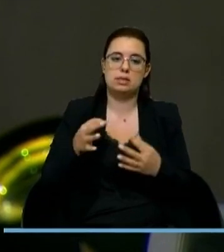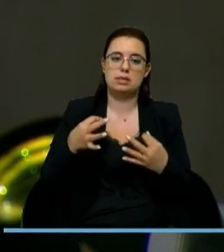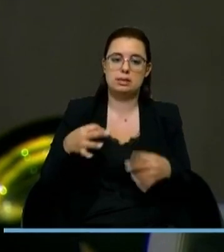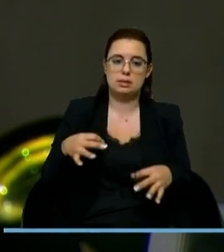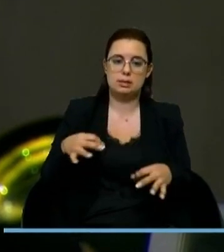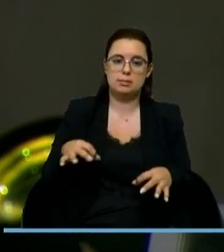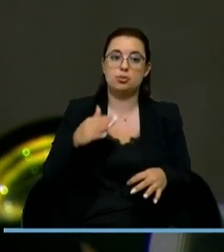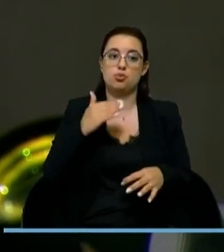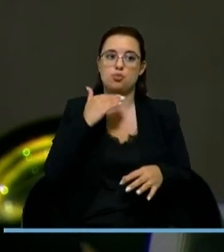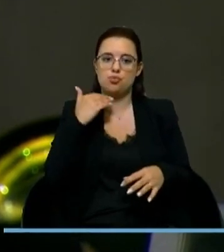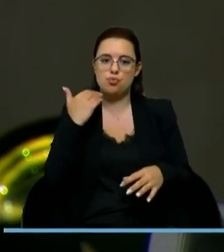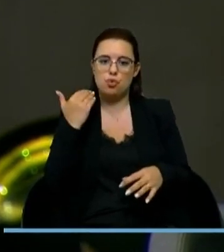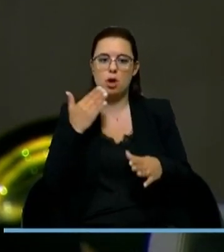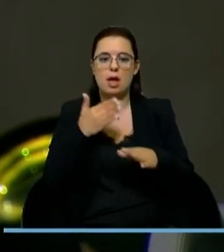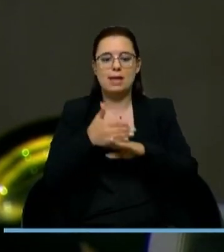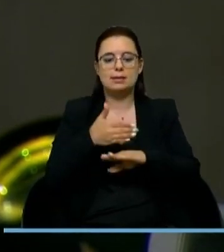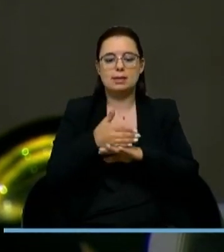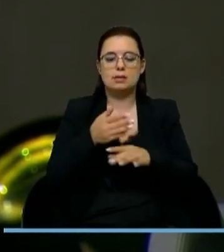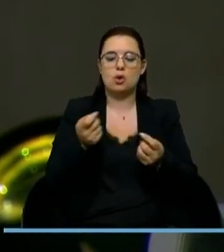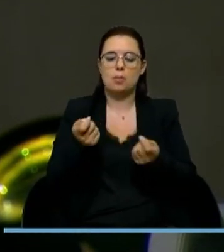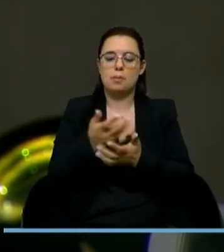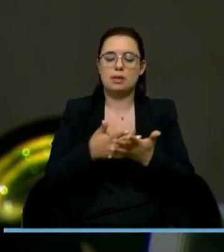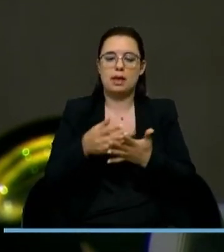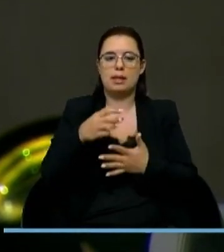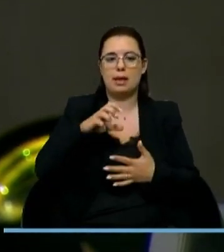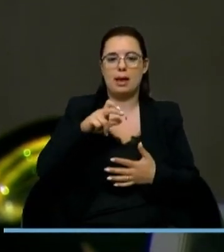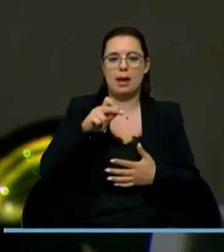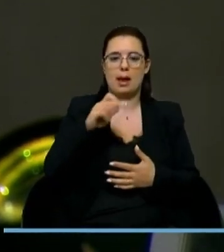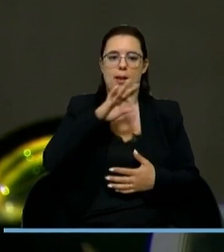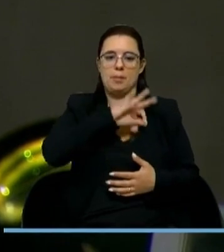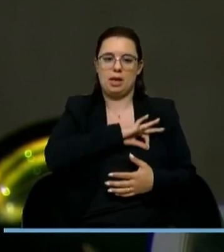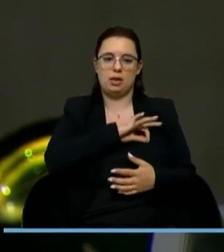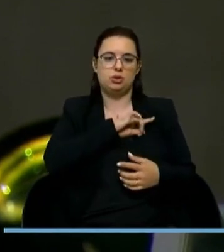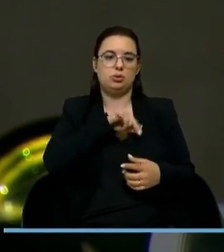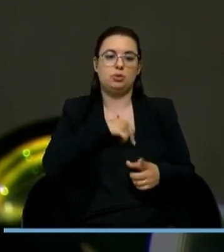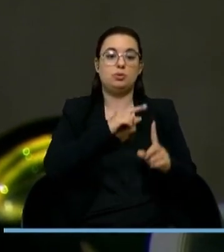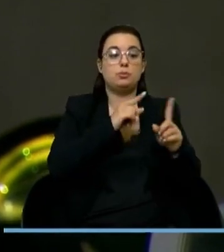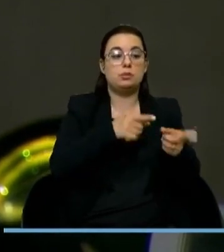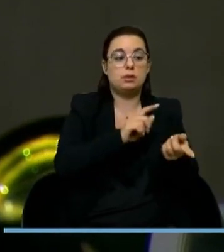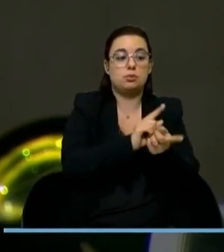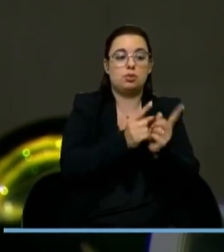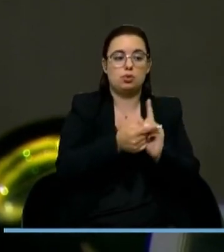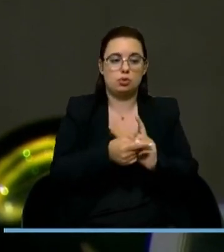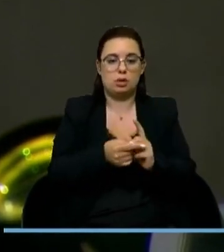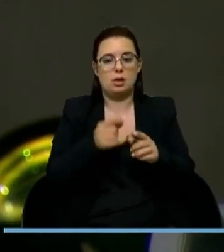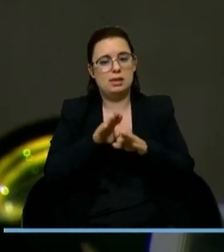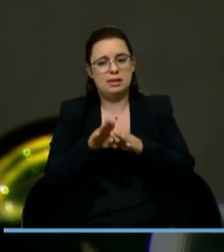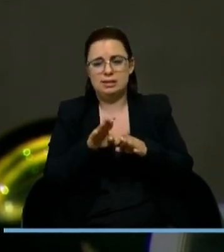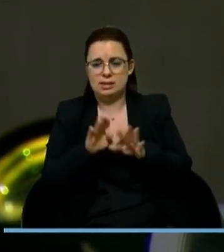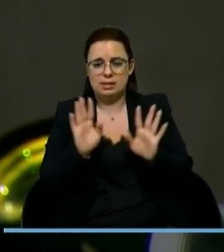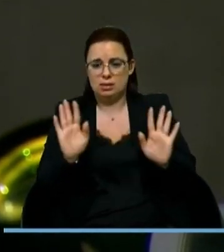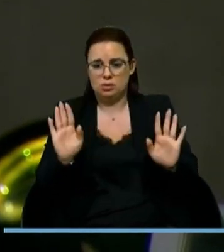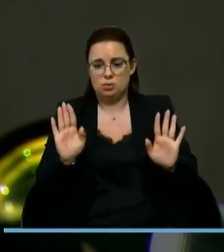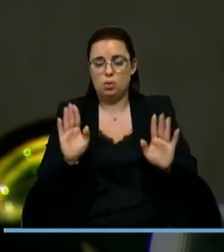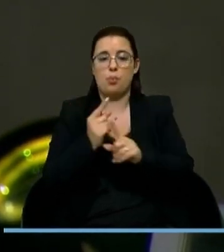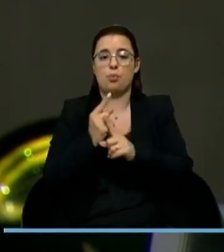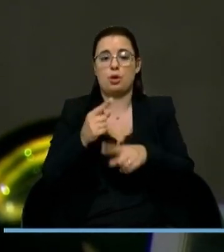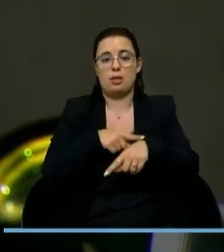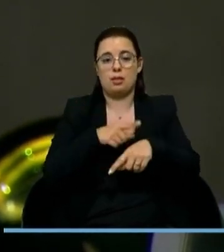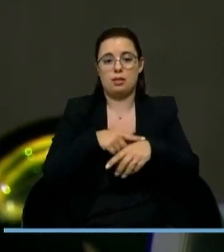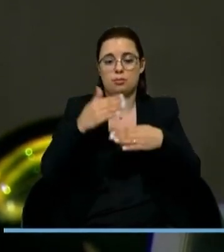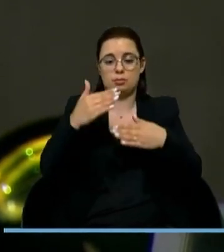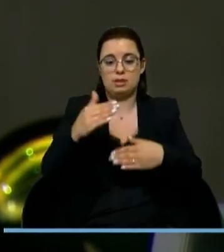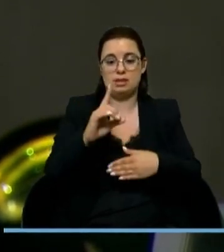simples, eficaz, de acesso ao mercado de capitais. Nós estamos a começar pelo início, estamos a começar por um exercício piloto. Ele é piloto porque é temporário,